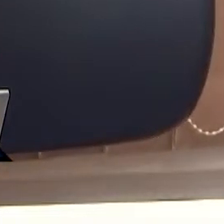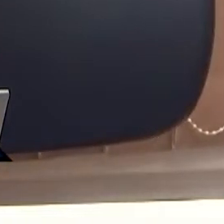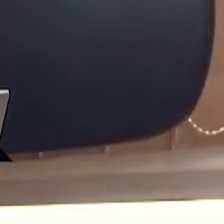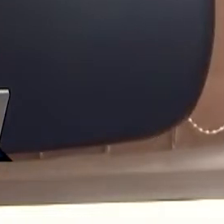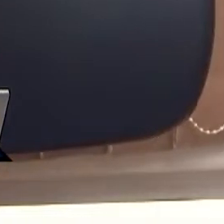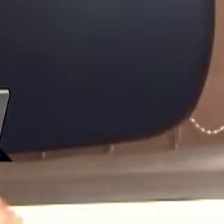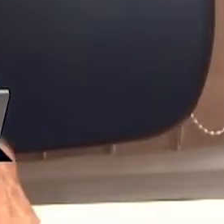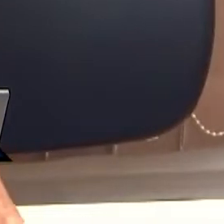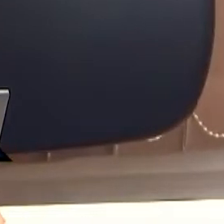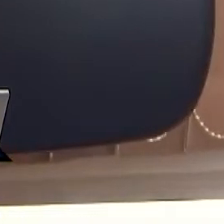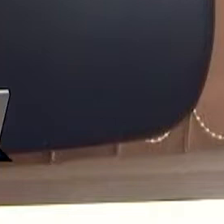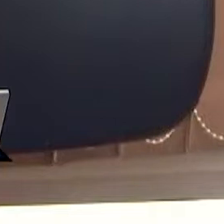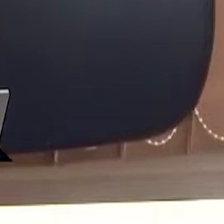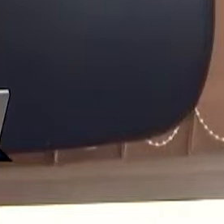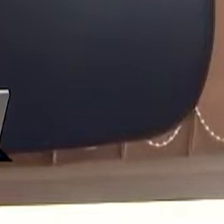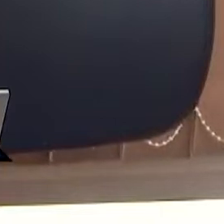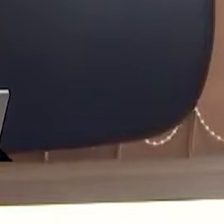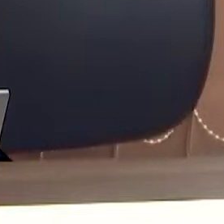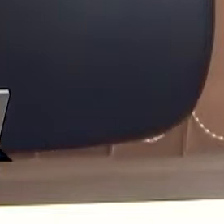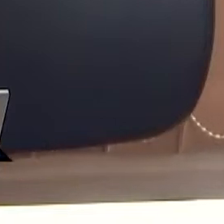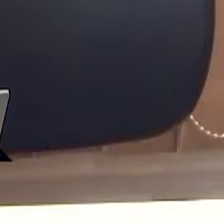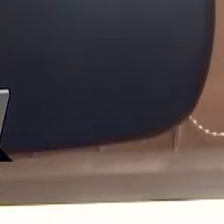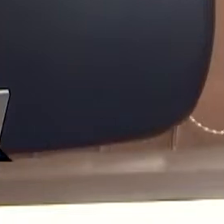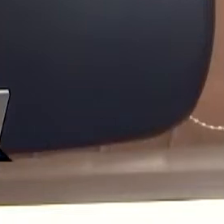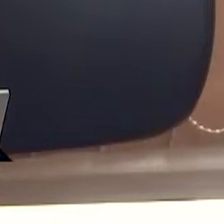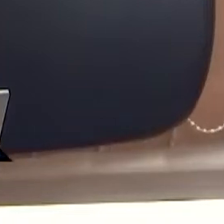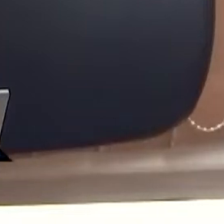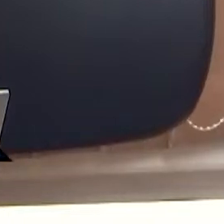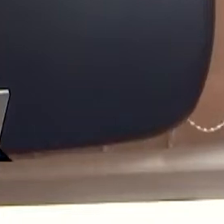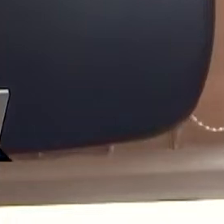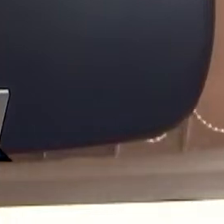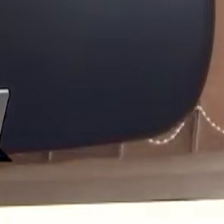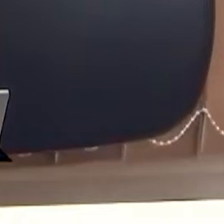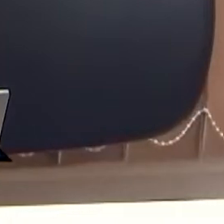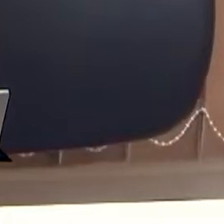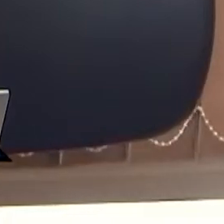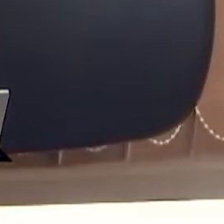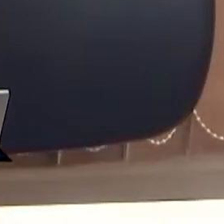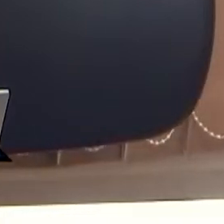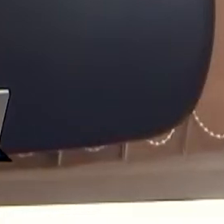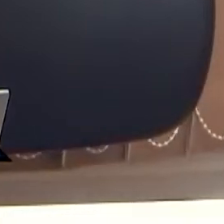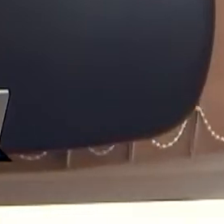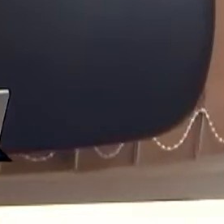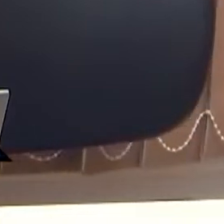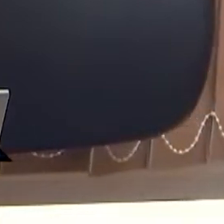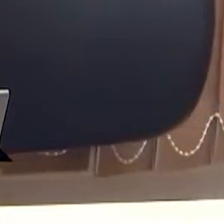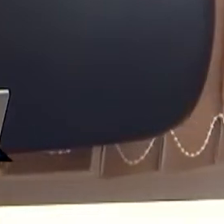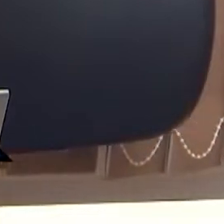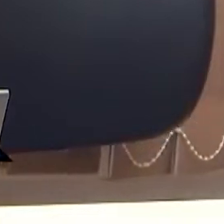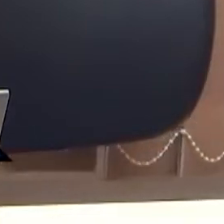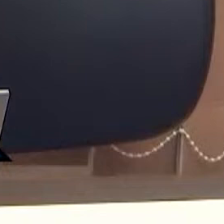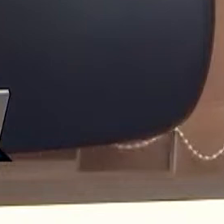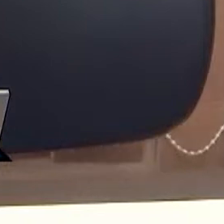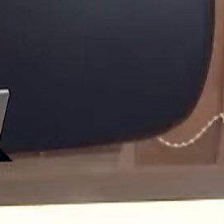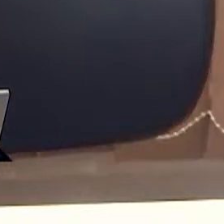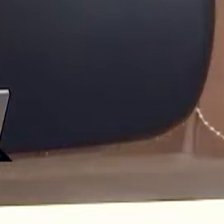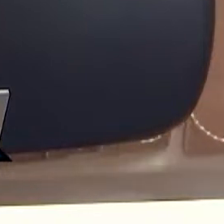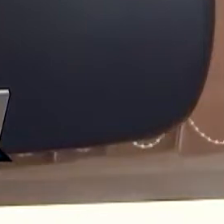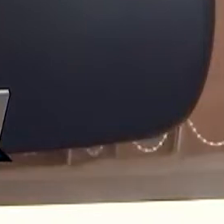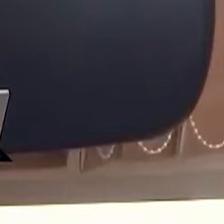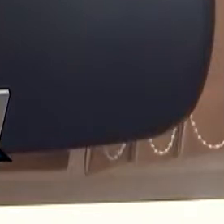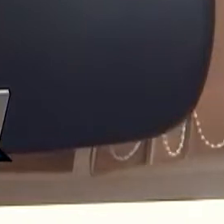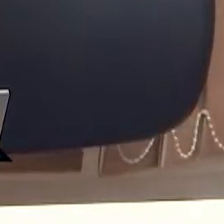também pudesse fazer a sua manifestação nesse início. Na sequência, eu queria só dizer,